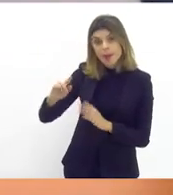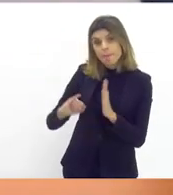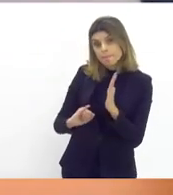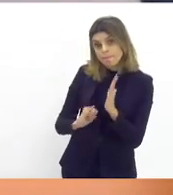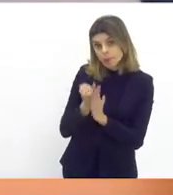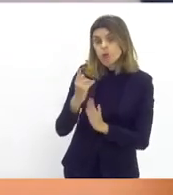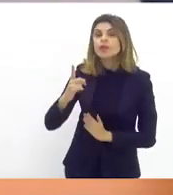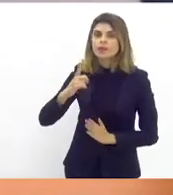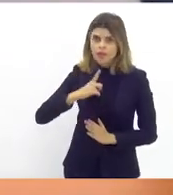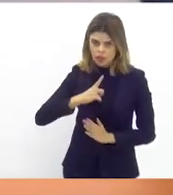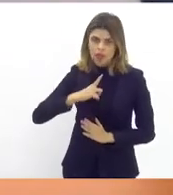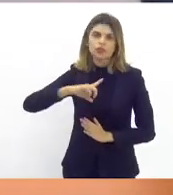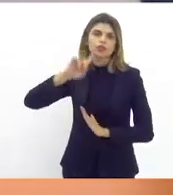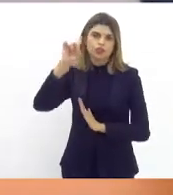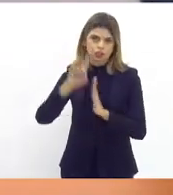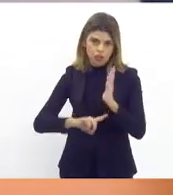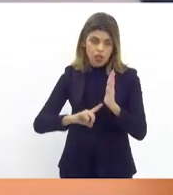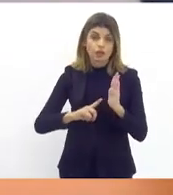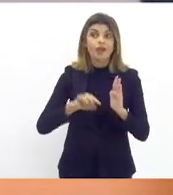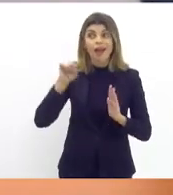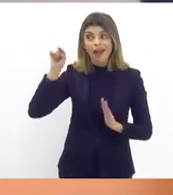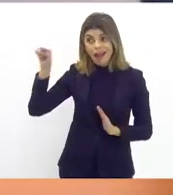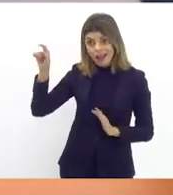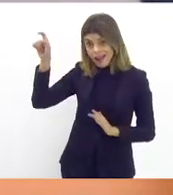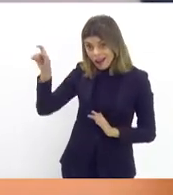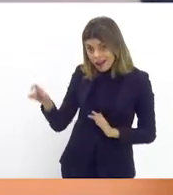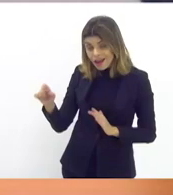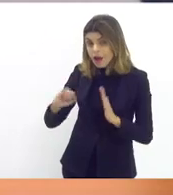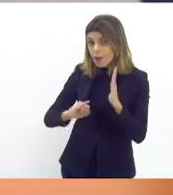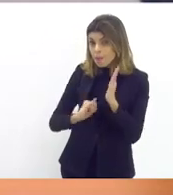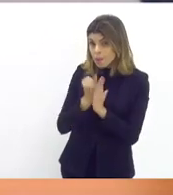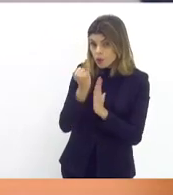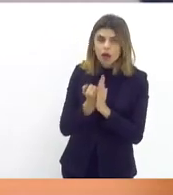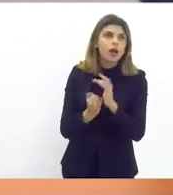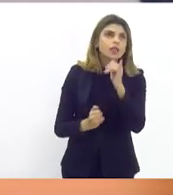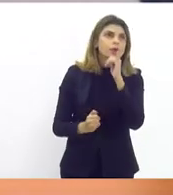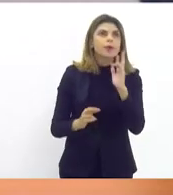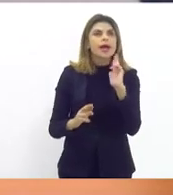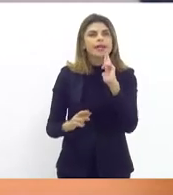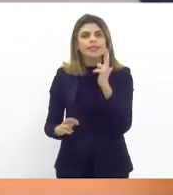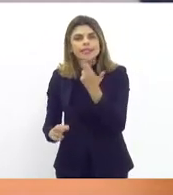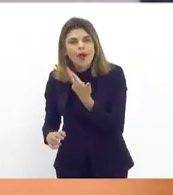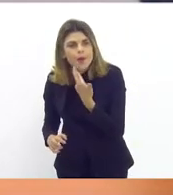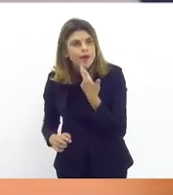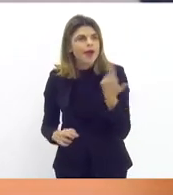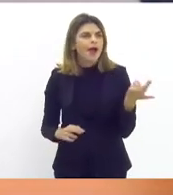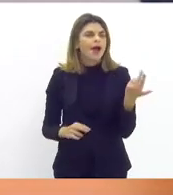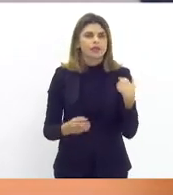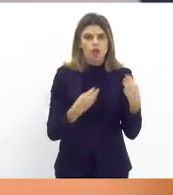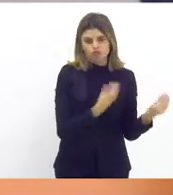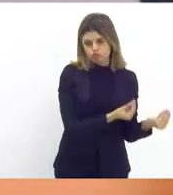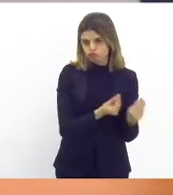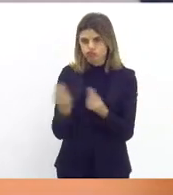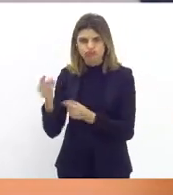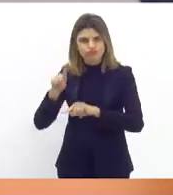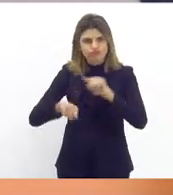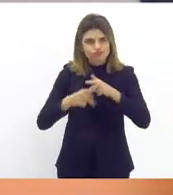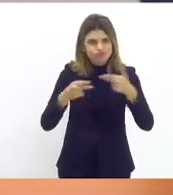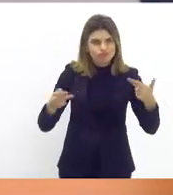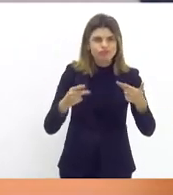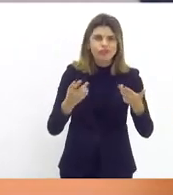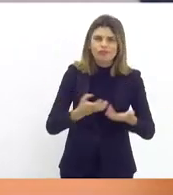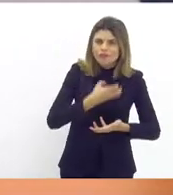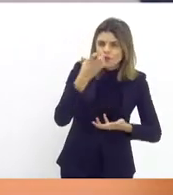teria direito à recuperação do crédito, esse contribuinte do imposto, caso, por exemplo, de um restaurante, se ele for contribuinte do imposto, se tiver direito a